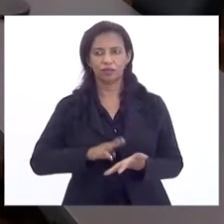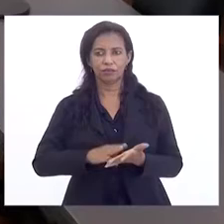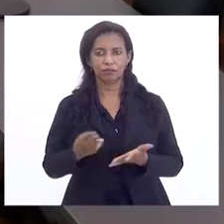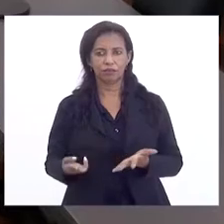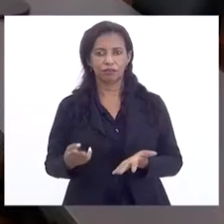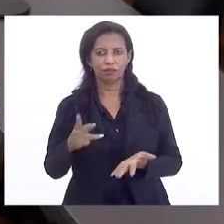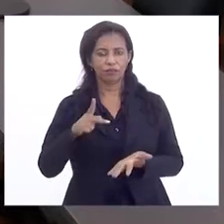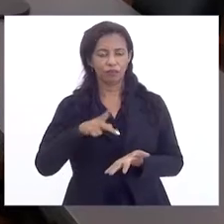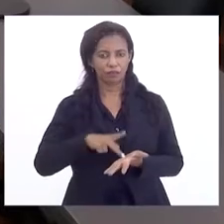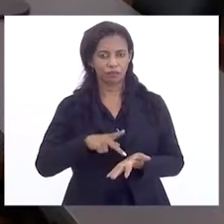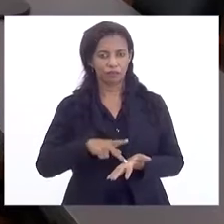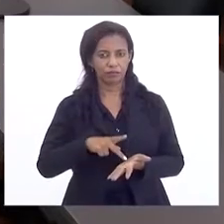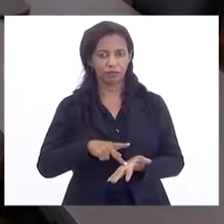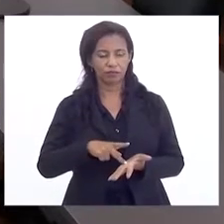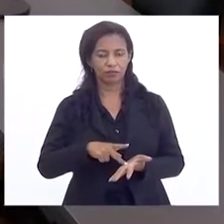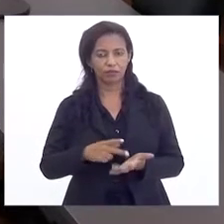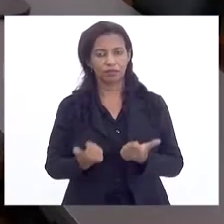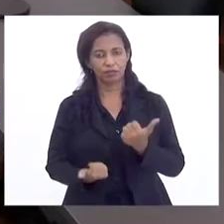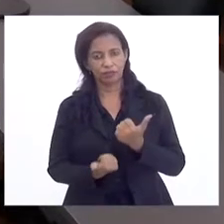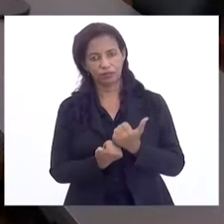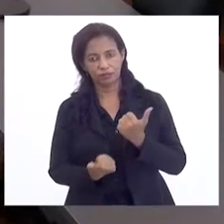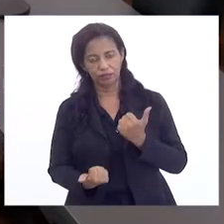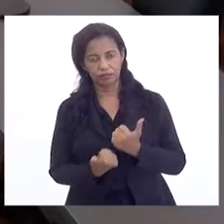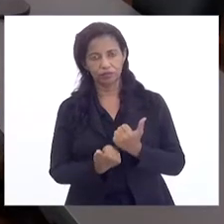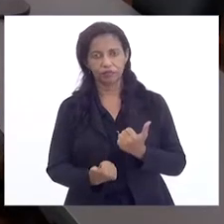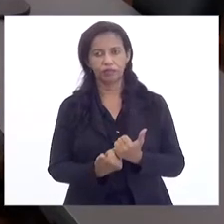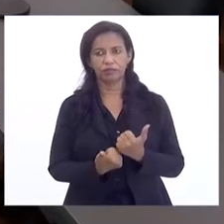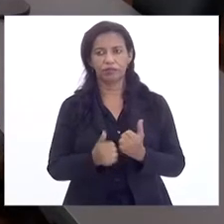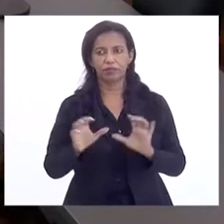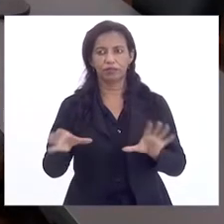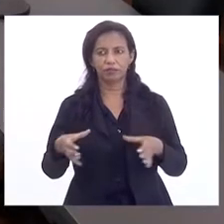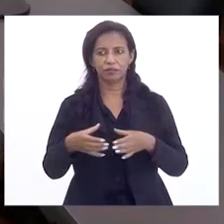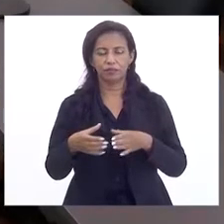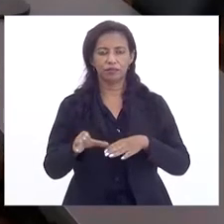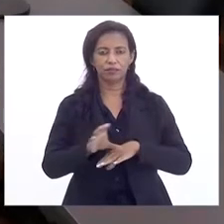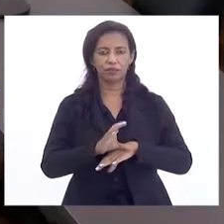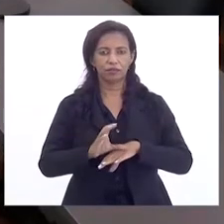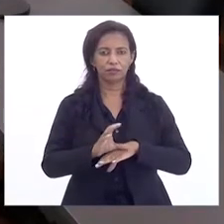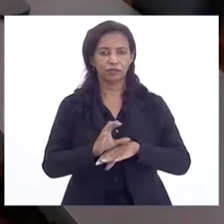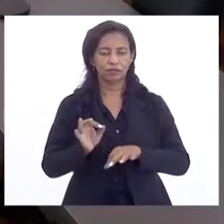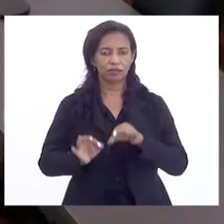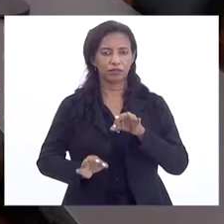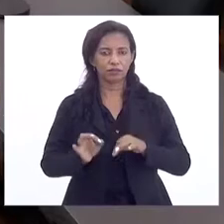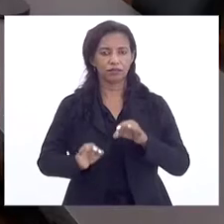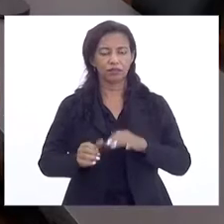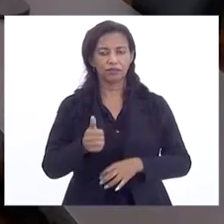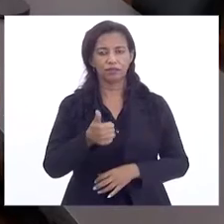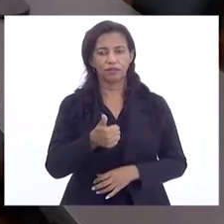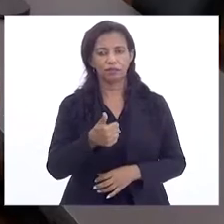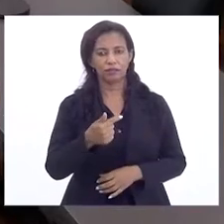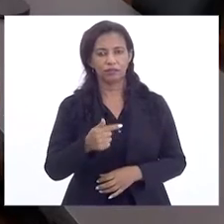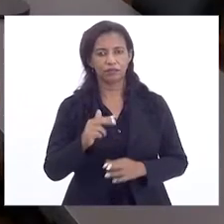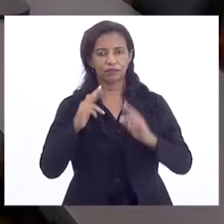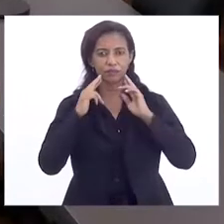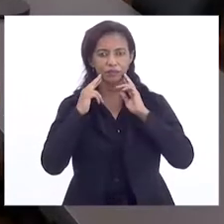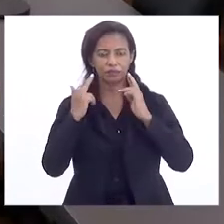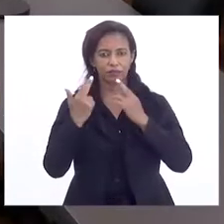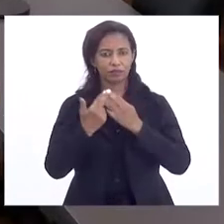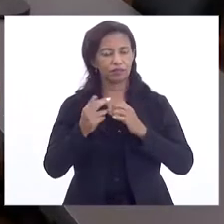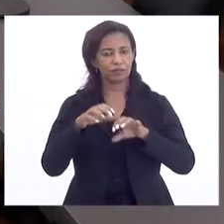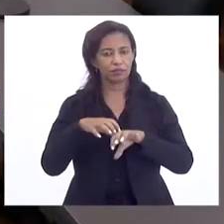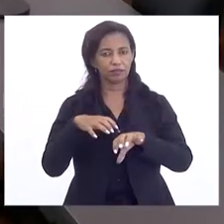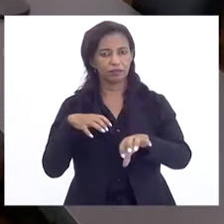efetivos, titulares e suplentes da Comissão de Constituição e Justiça para a 17ª reunião extraordinária